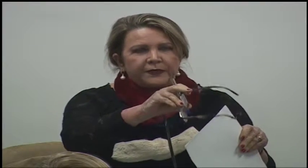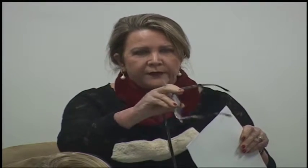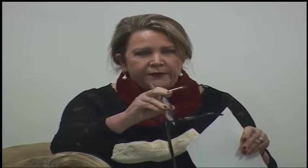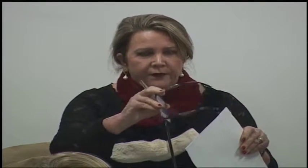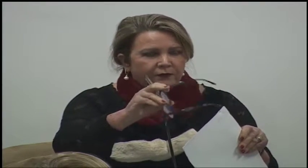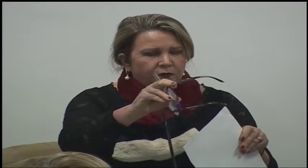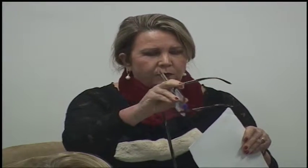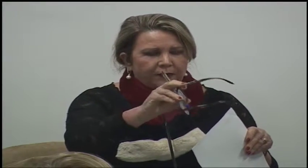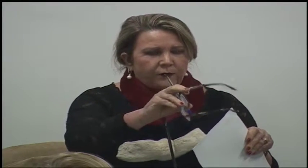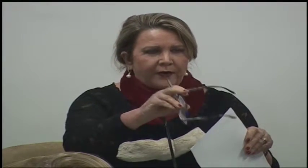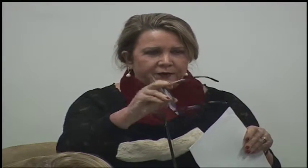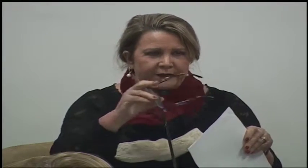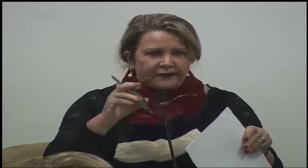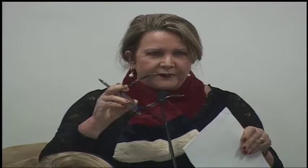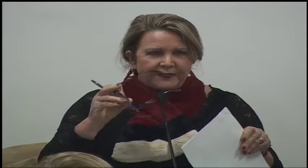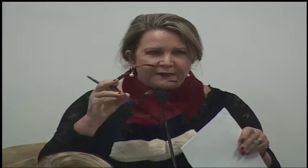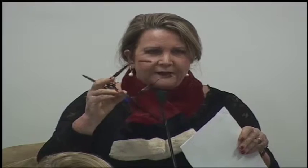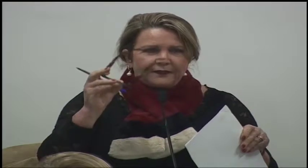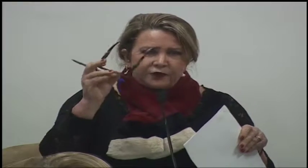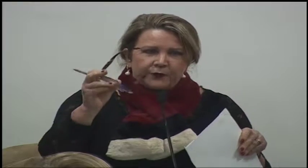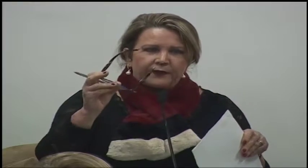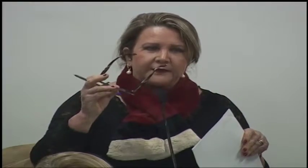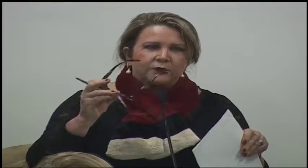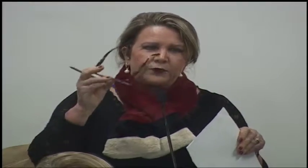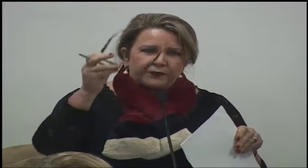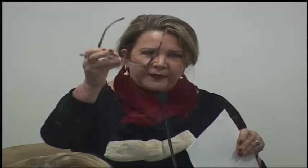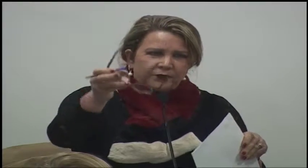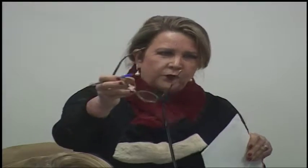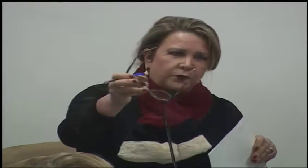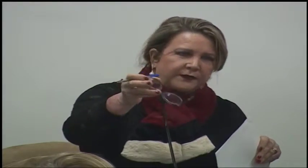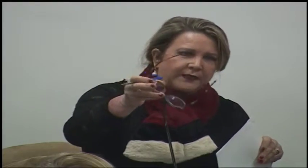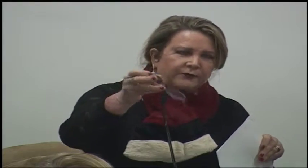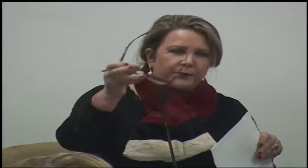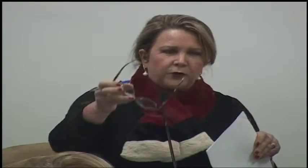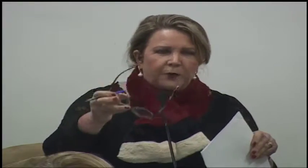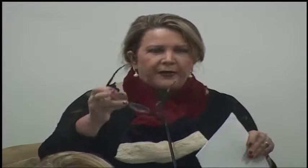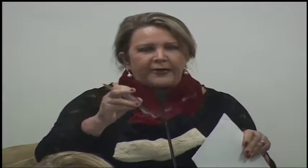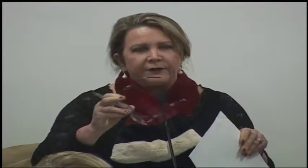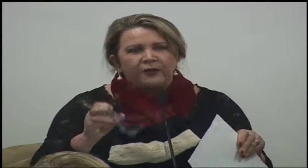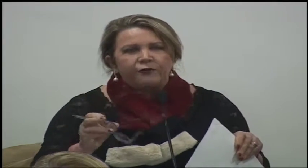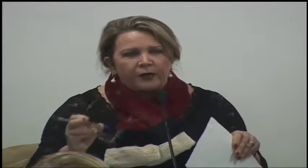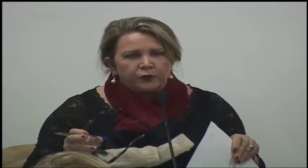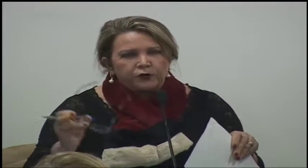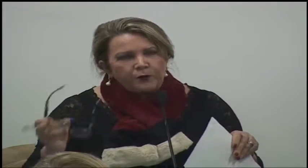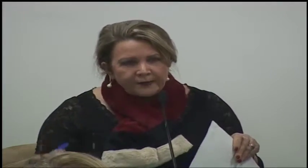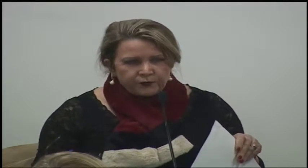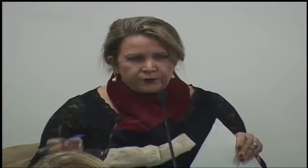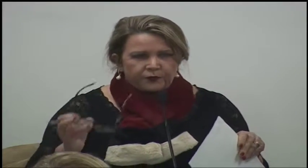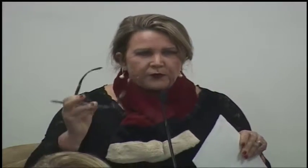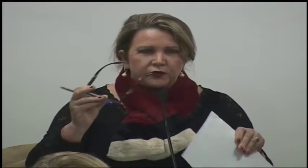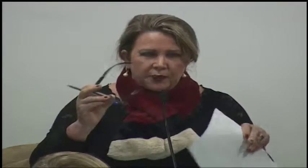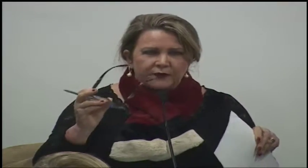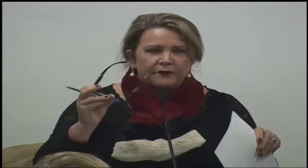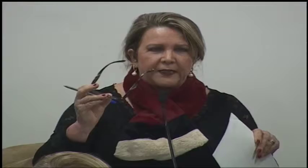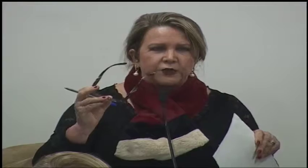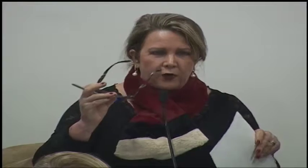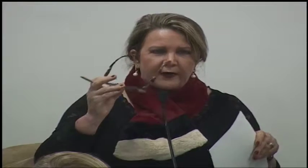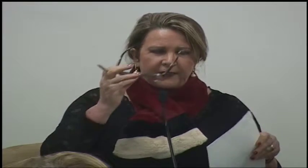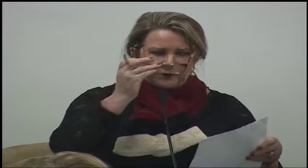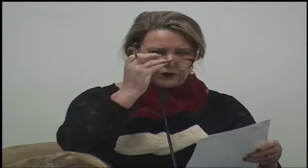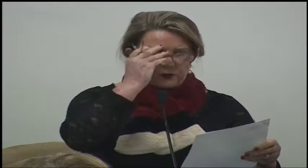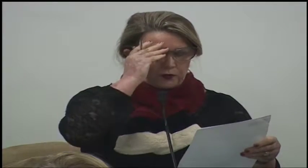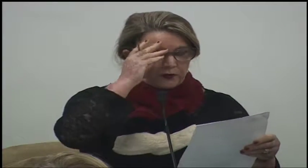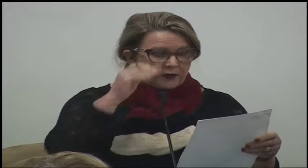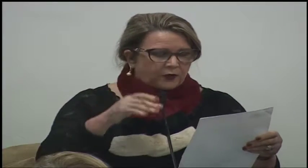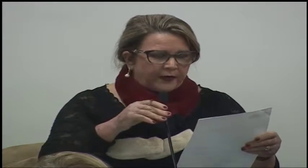próprio Mir, o Helder, né? E depois um outro vereador, o Estevão, pegou a palavra e não falou sobre o assunto. Só que gostaria de colocar